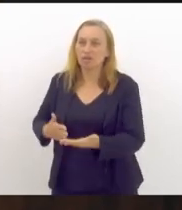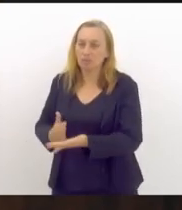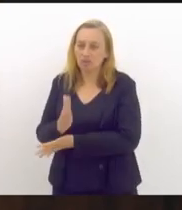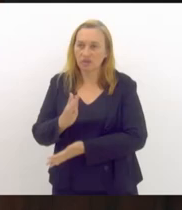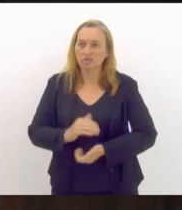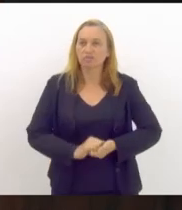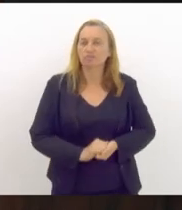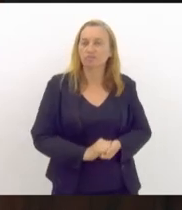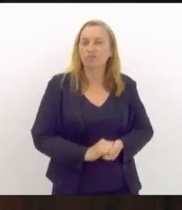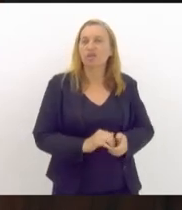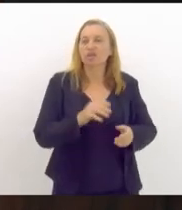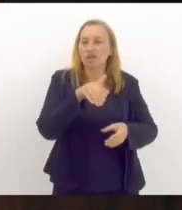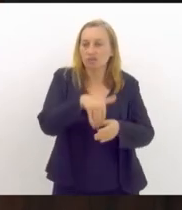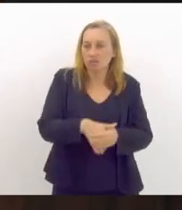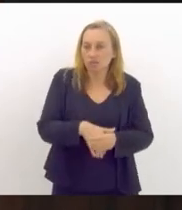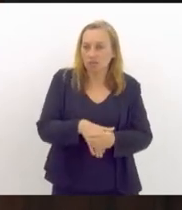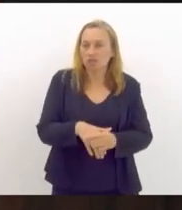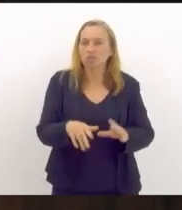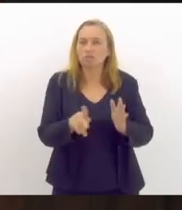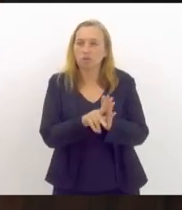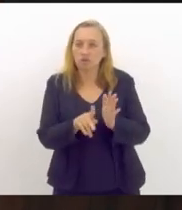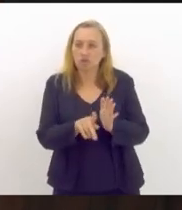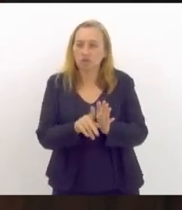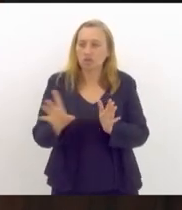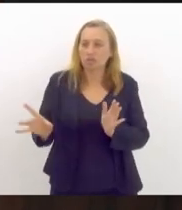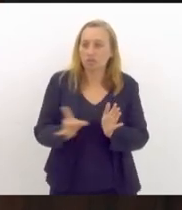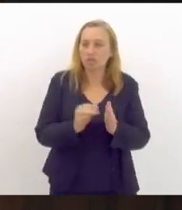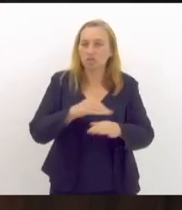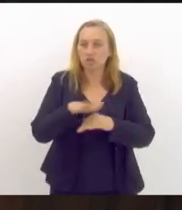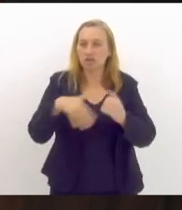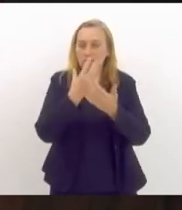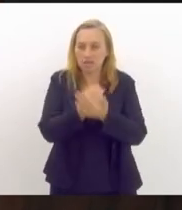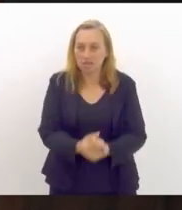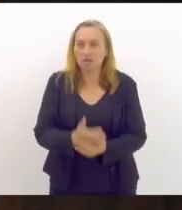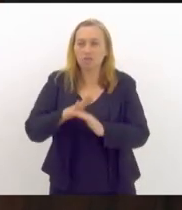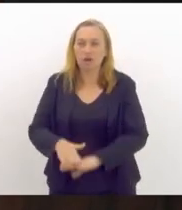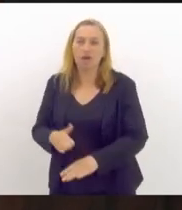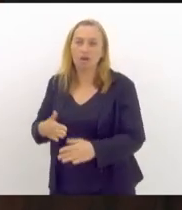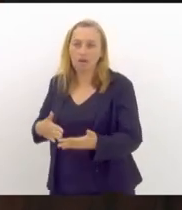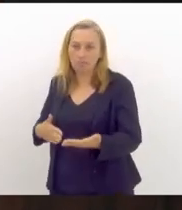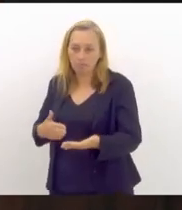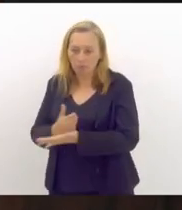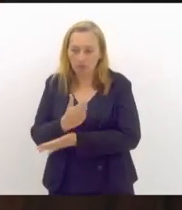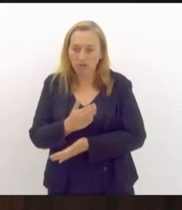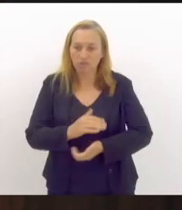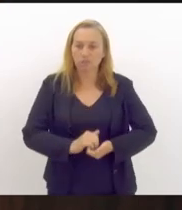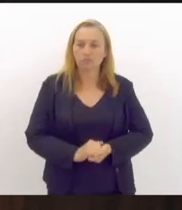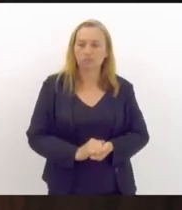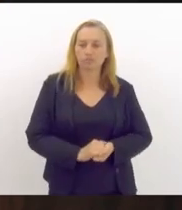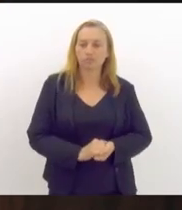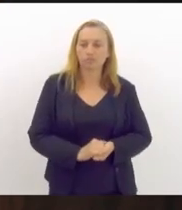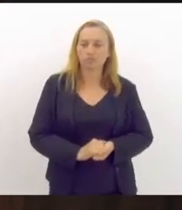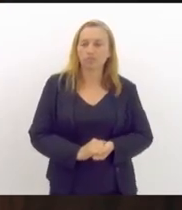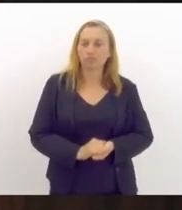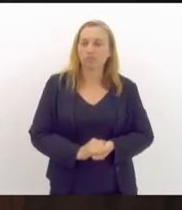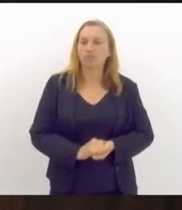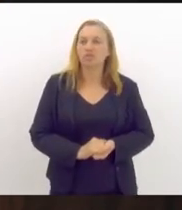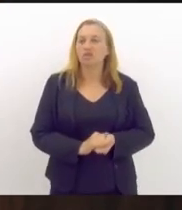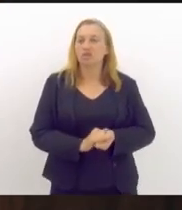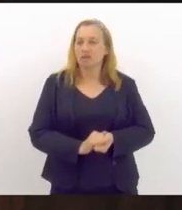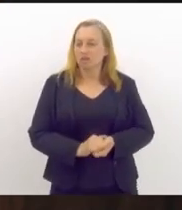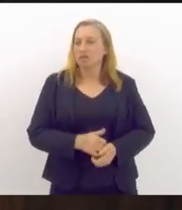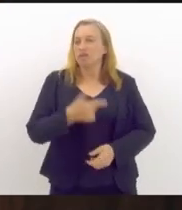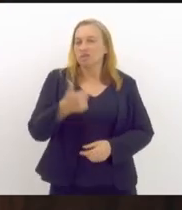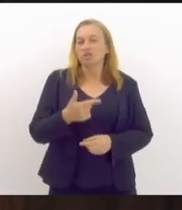aprovados em votação o projeto assim emendado senhores que a prova permanece Como estão aprovado vai a redação do